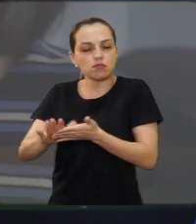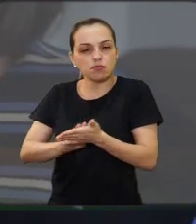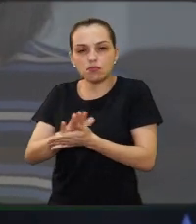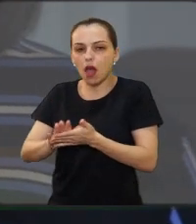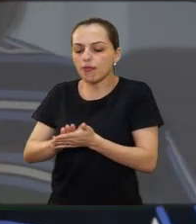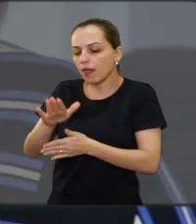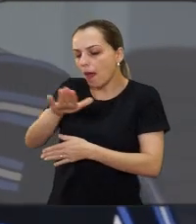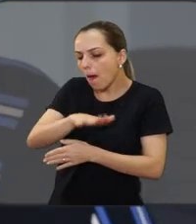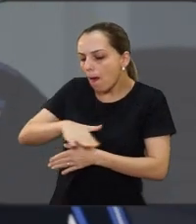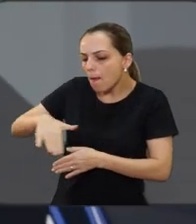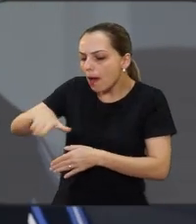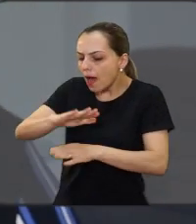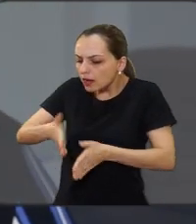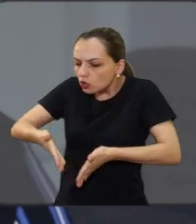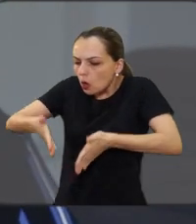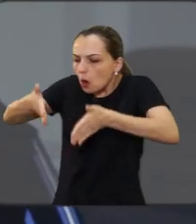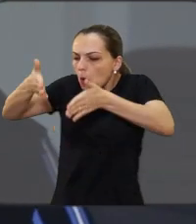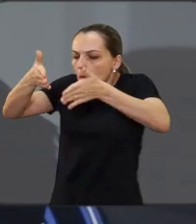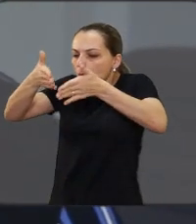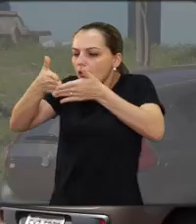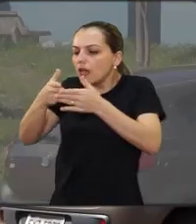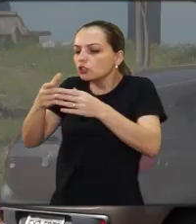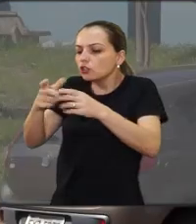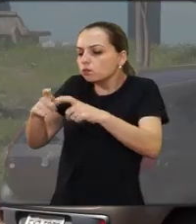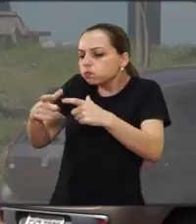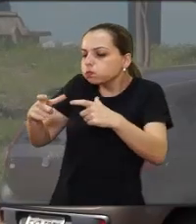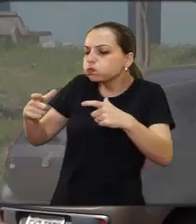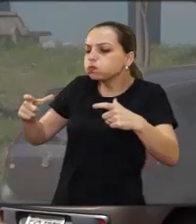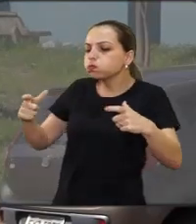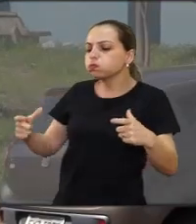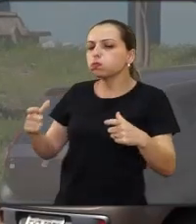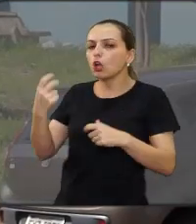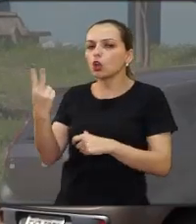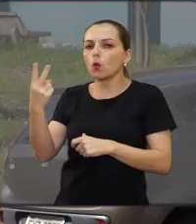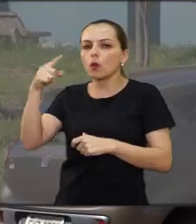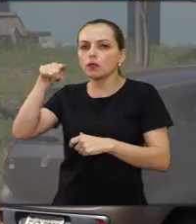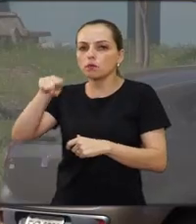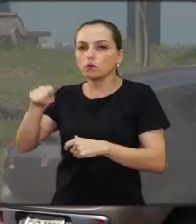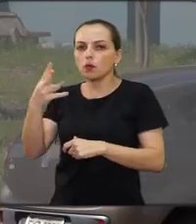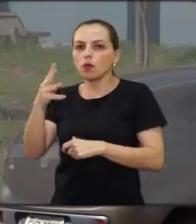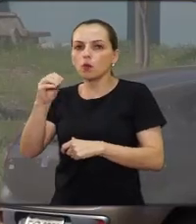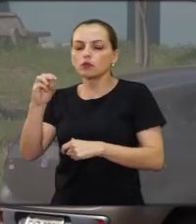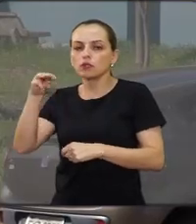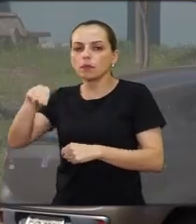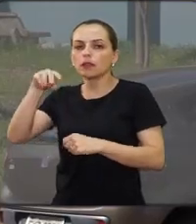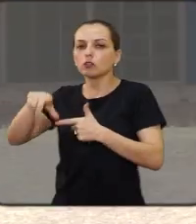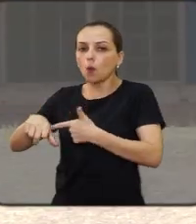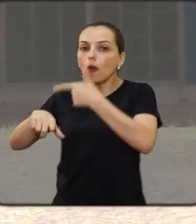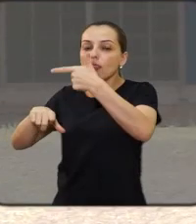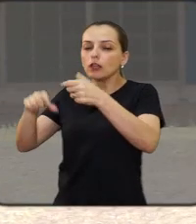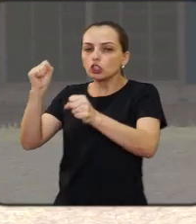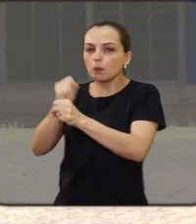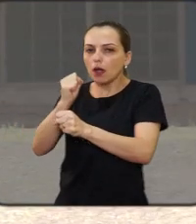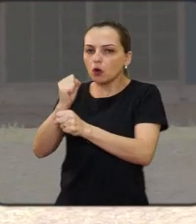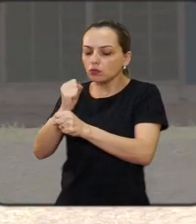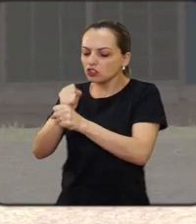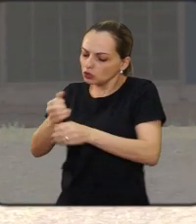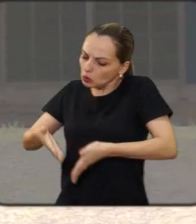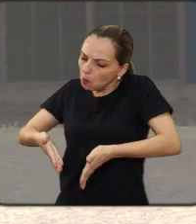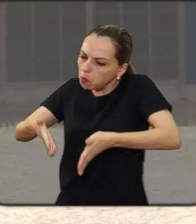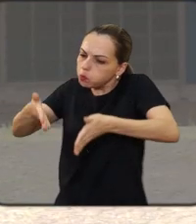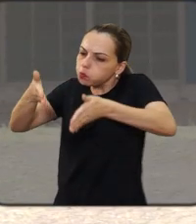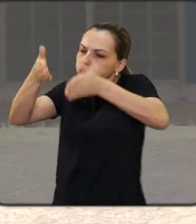espaço físico, numa dimensão excelente. São 2.400 metros quadrados de construção, de uma construção sólida, que